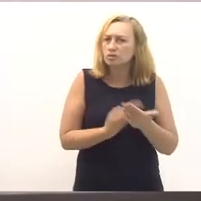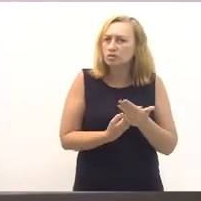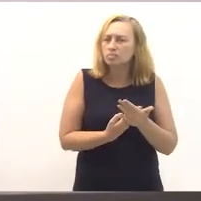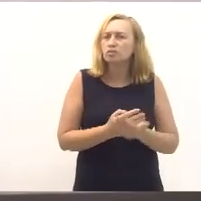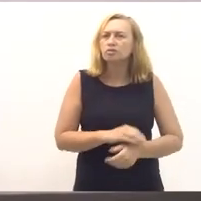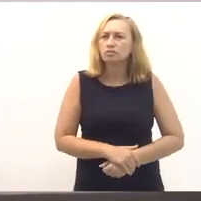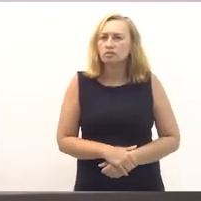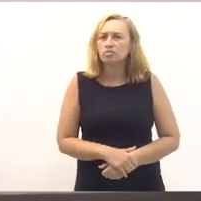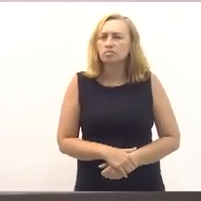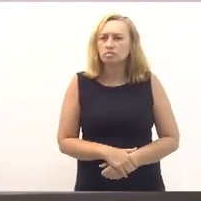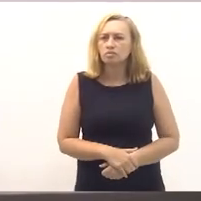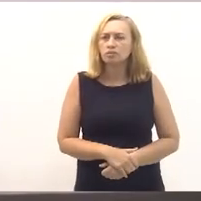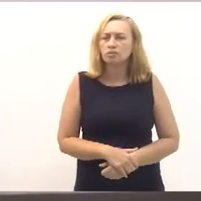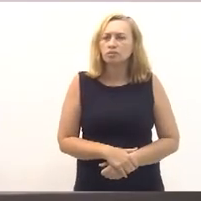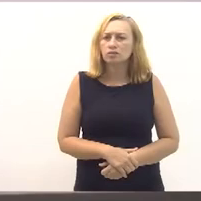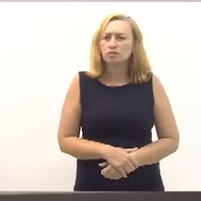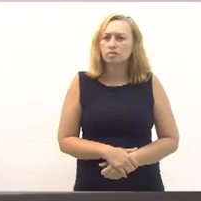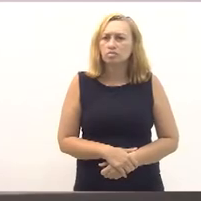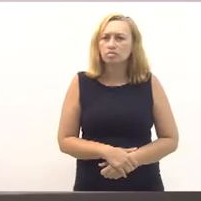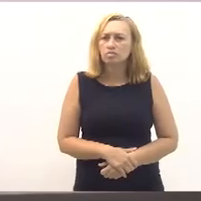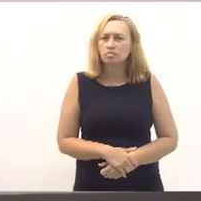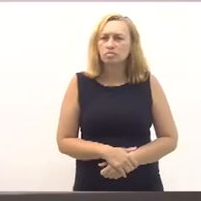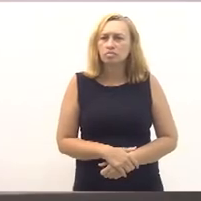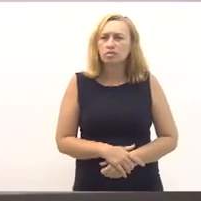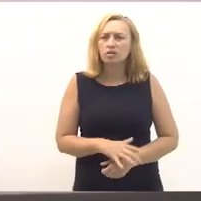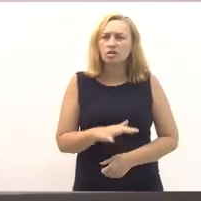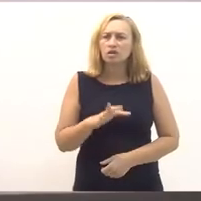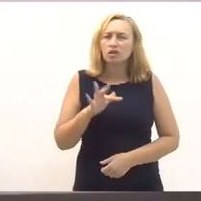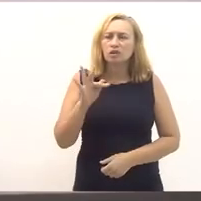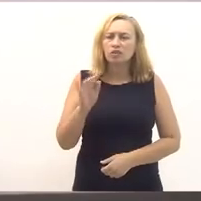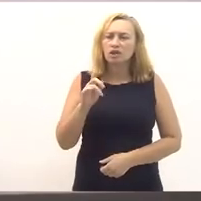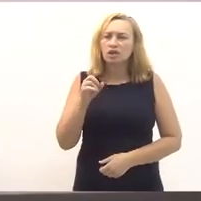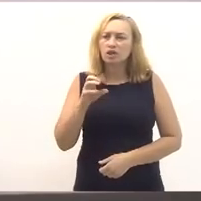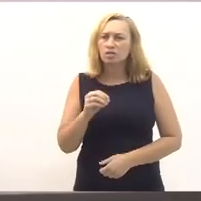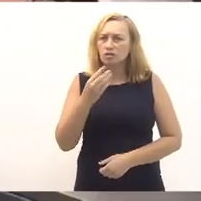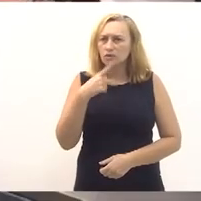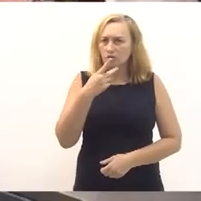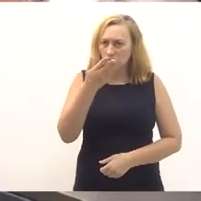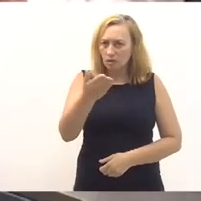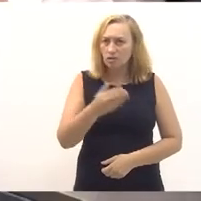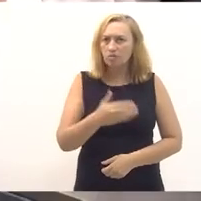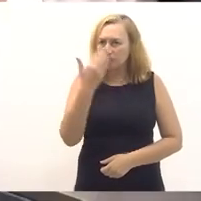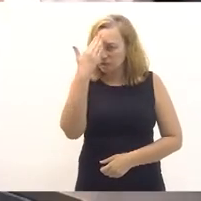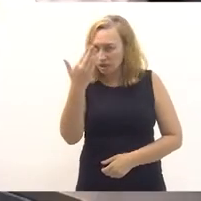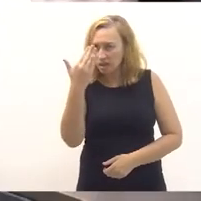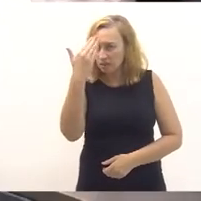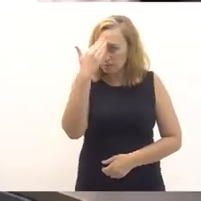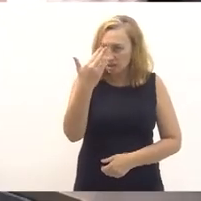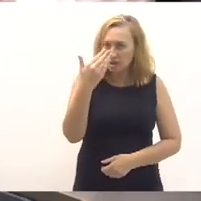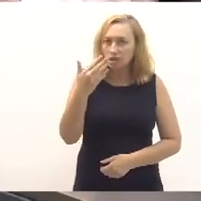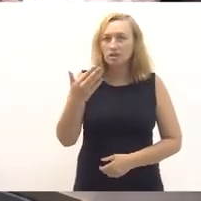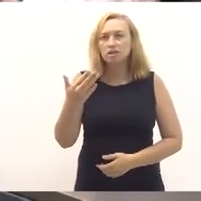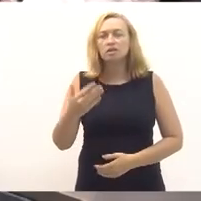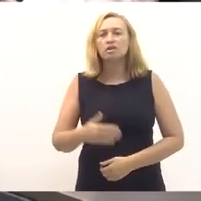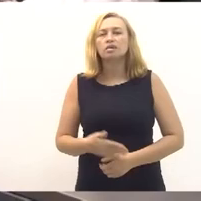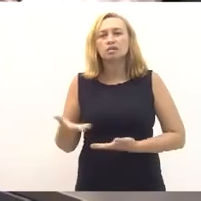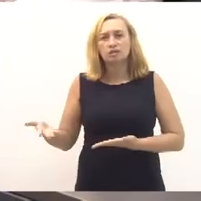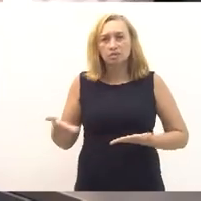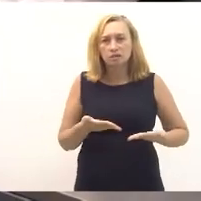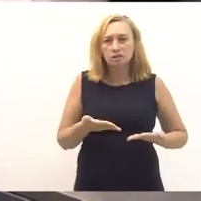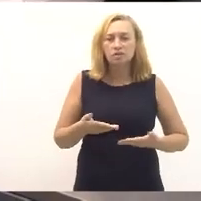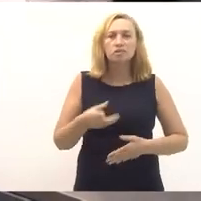reforsado teses Fernando Bezerra obrigado a palavra é sua obrigado muito obrigado Agradecer o convite